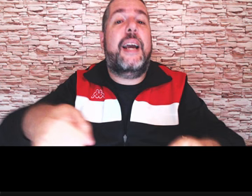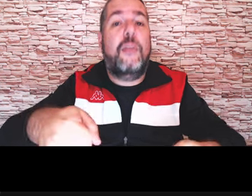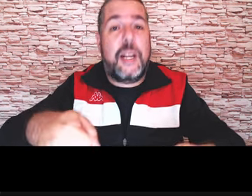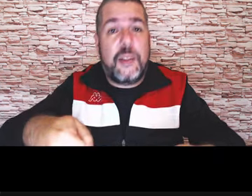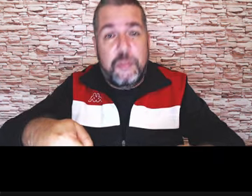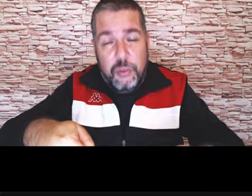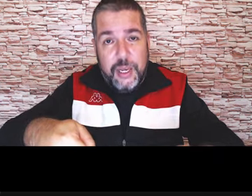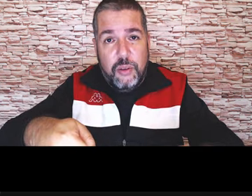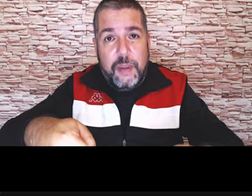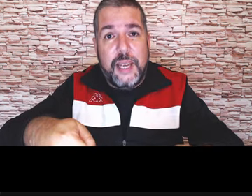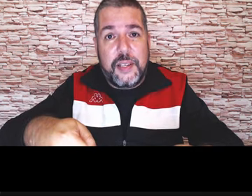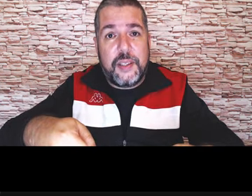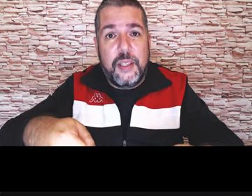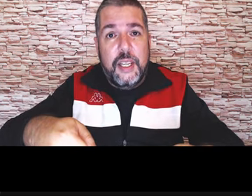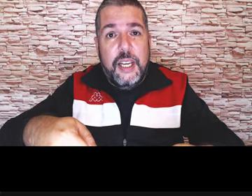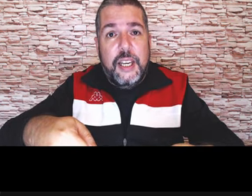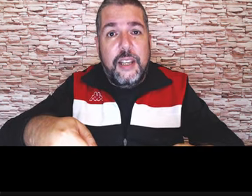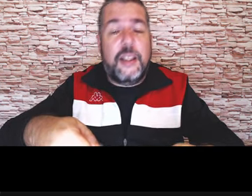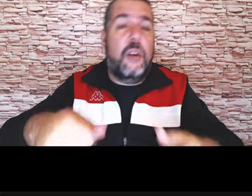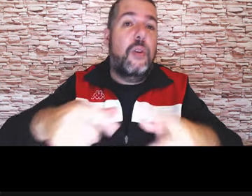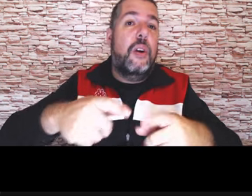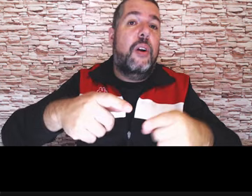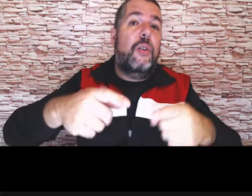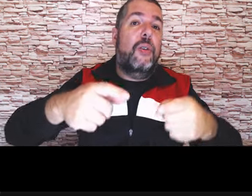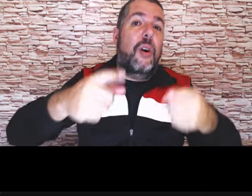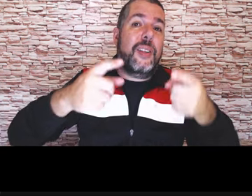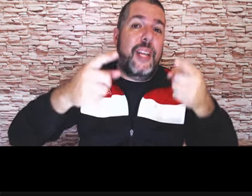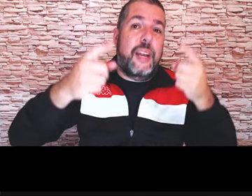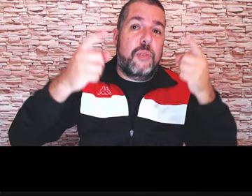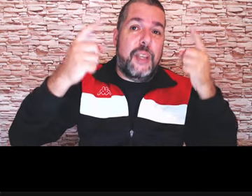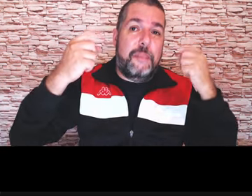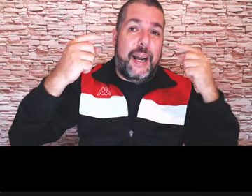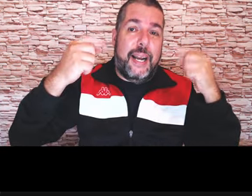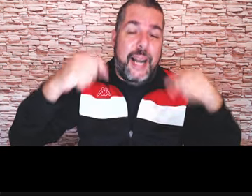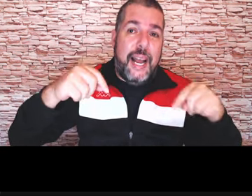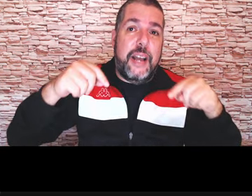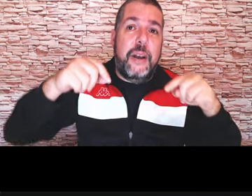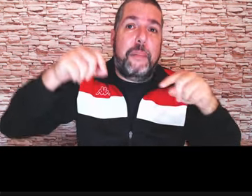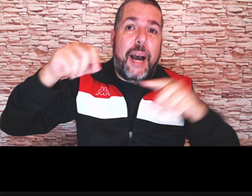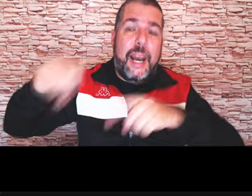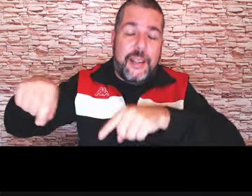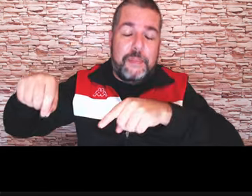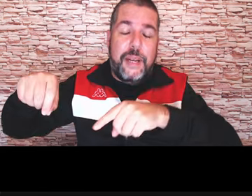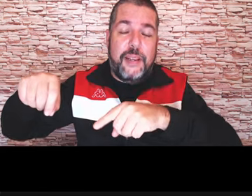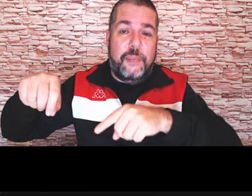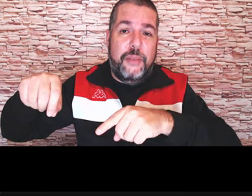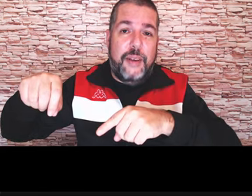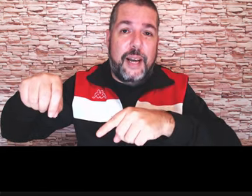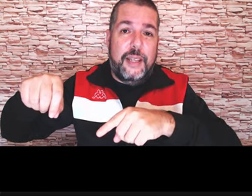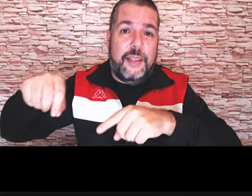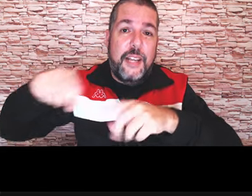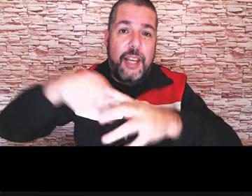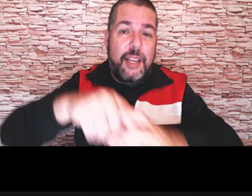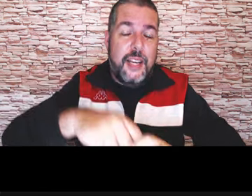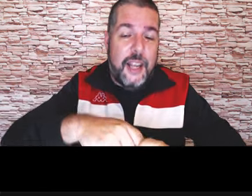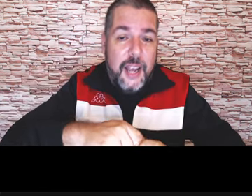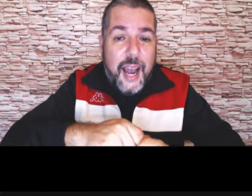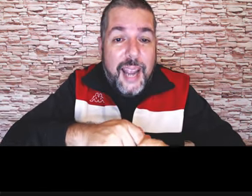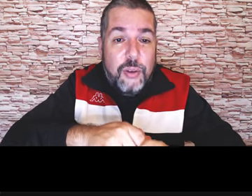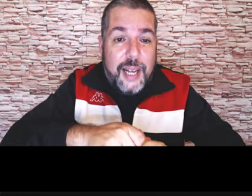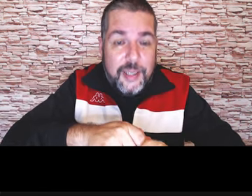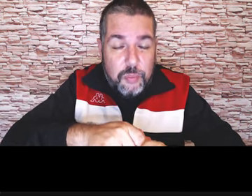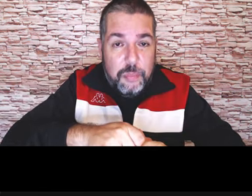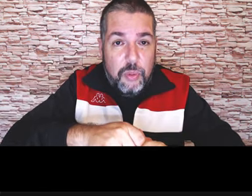privatizar a educação pública no país. Então, nós teremos que pagar para as empresas privadas gerirem